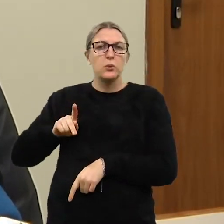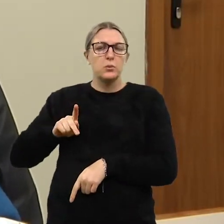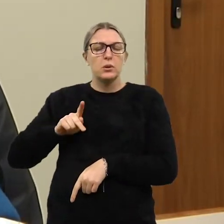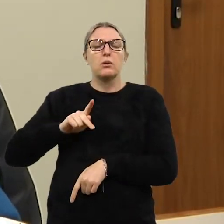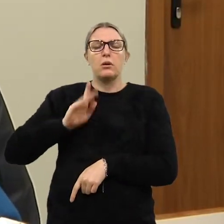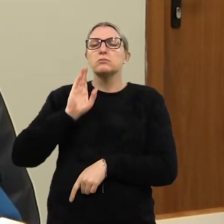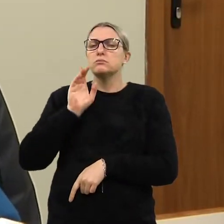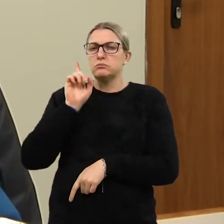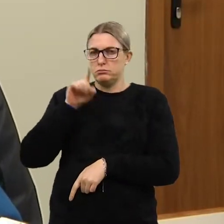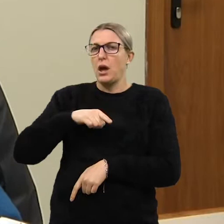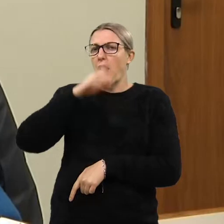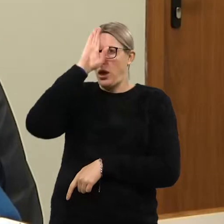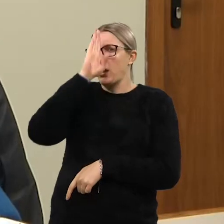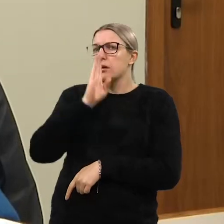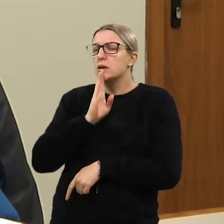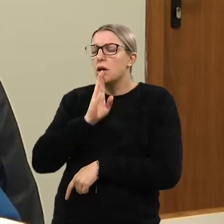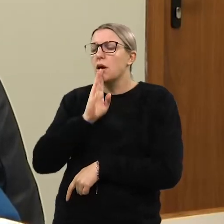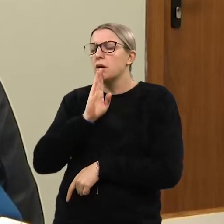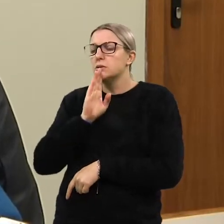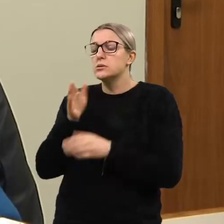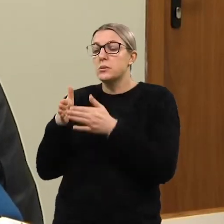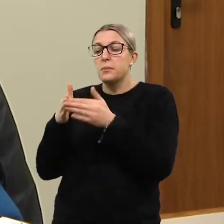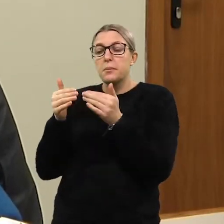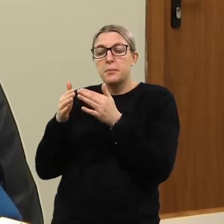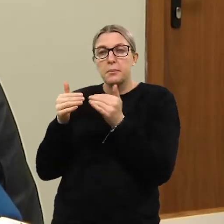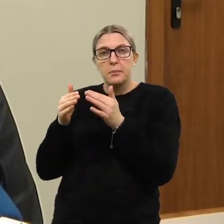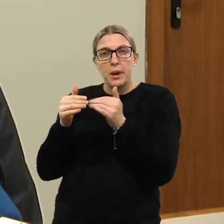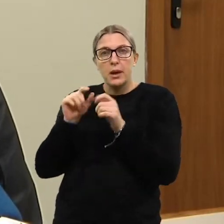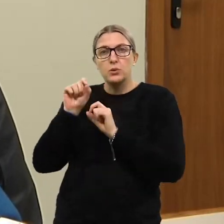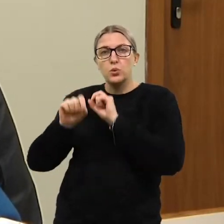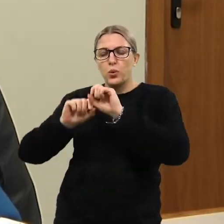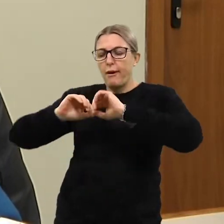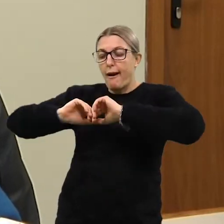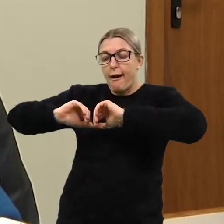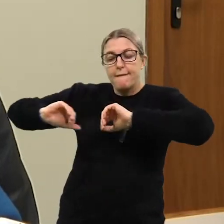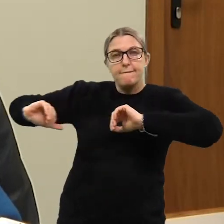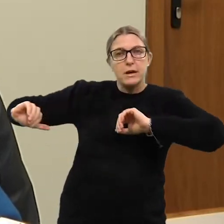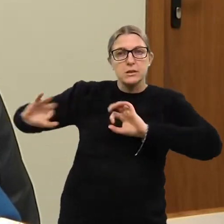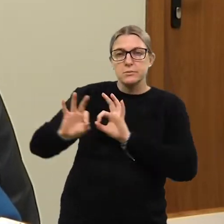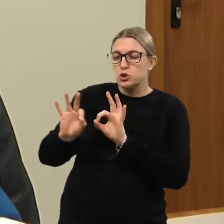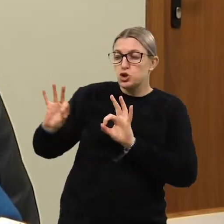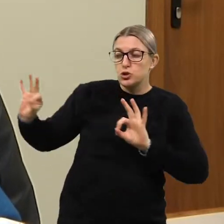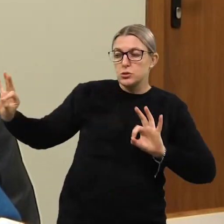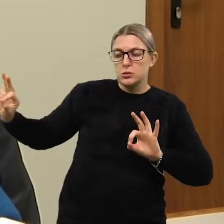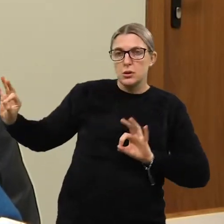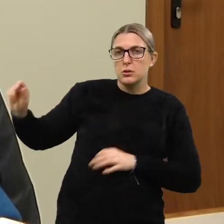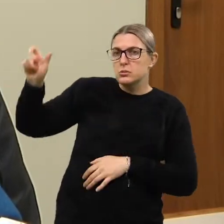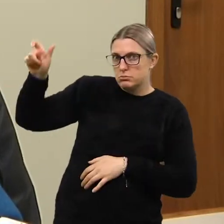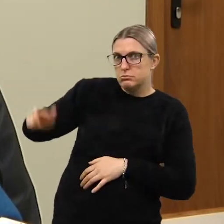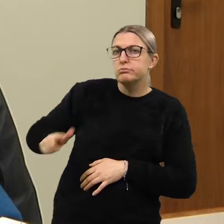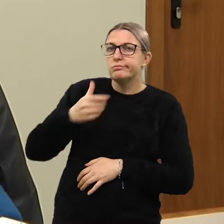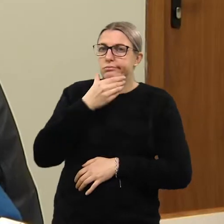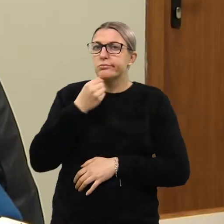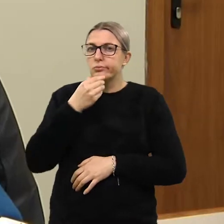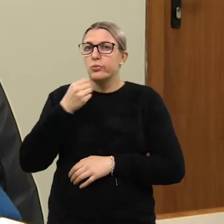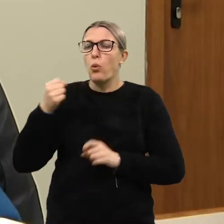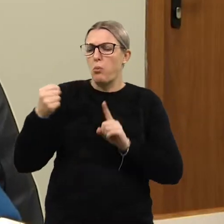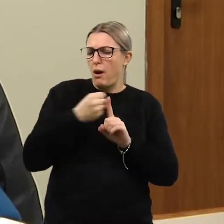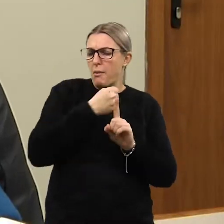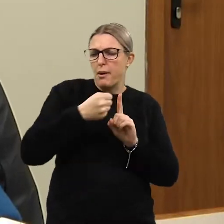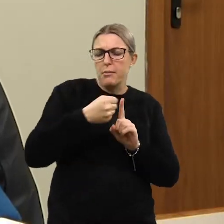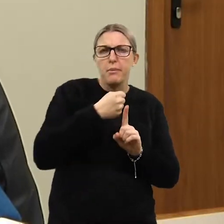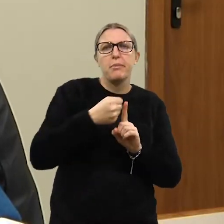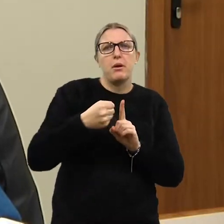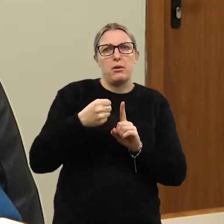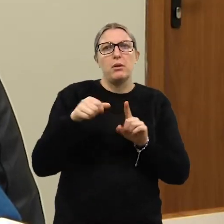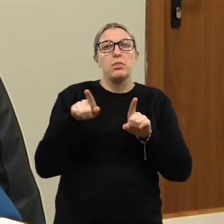pública, que é gratuita, para que então elas solicitem uma medida de afastamento desse agressor do lar ou uma proibição desse